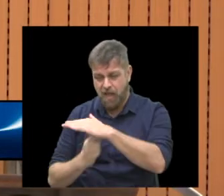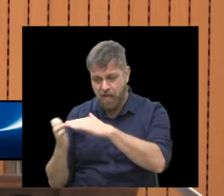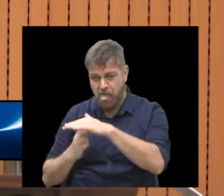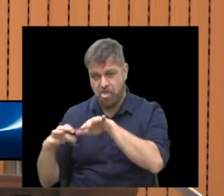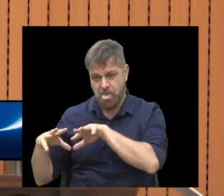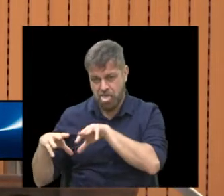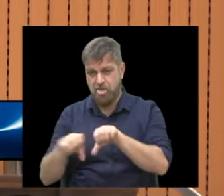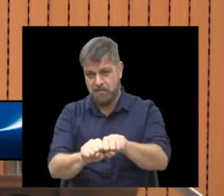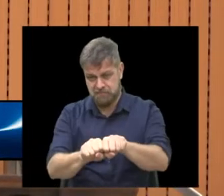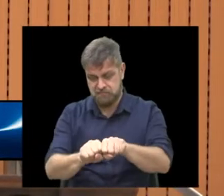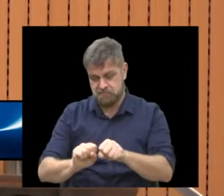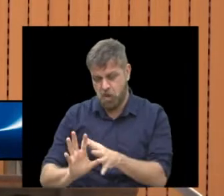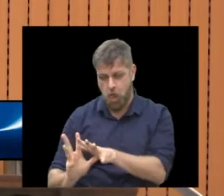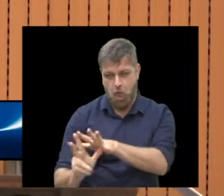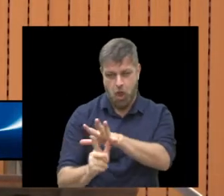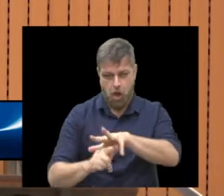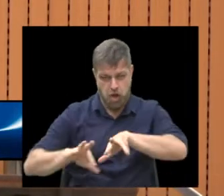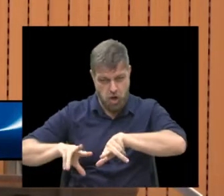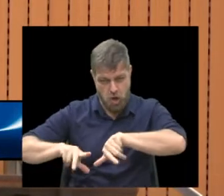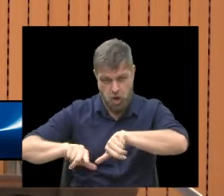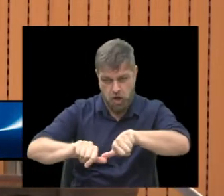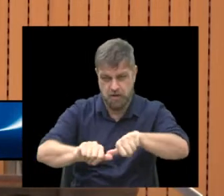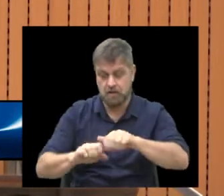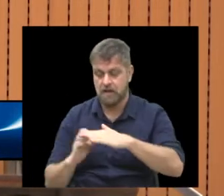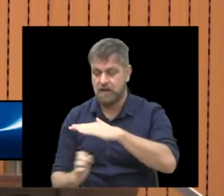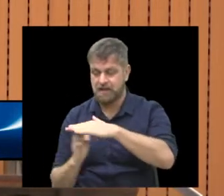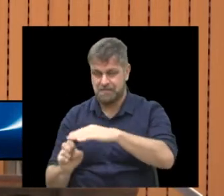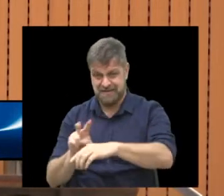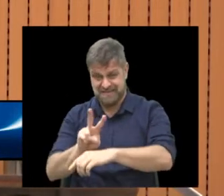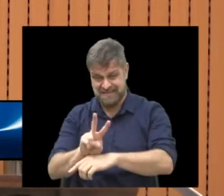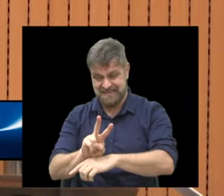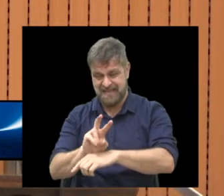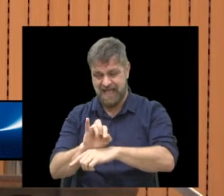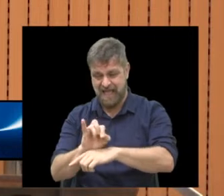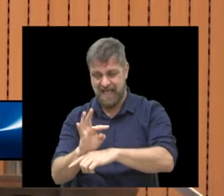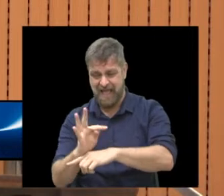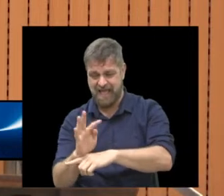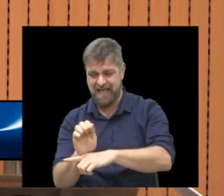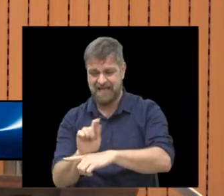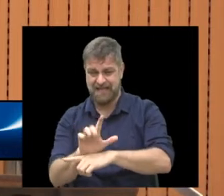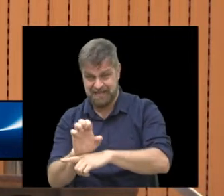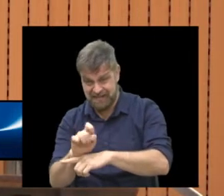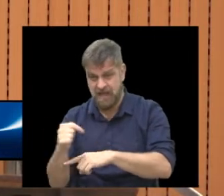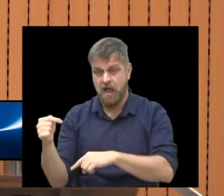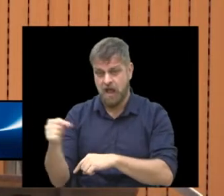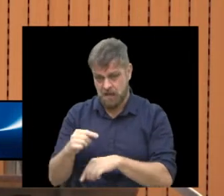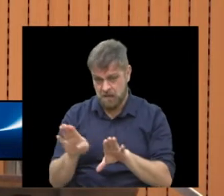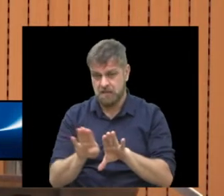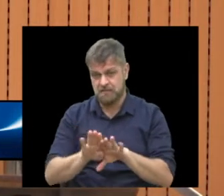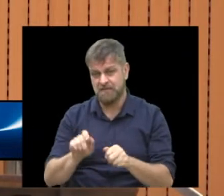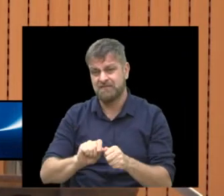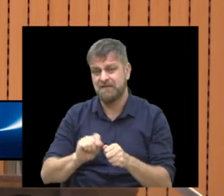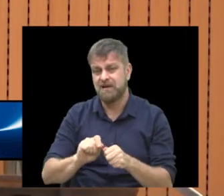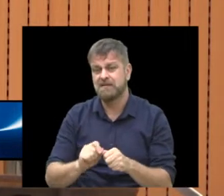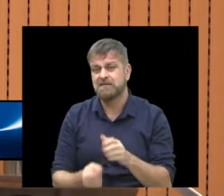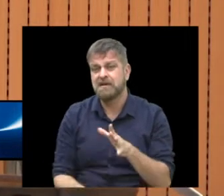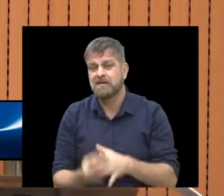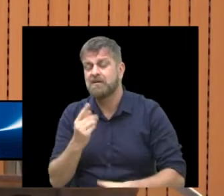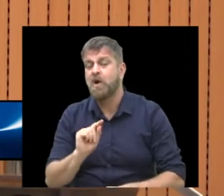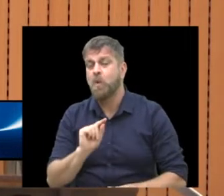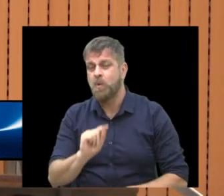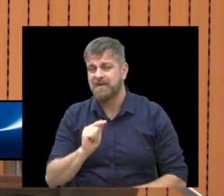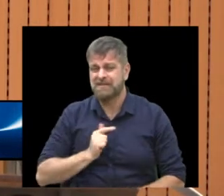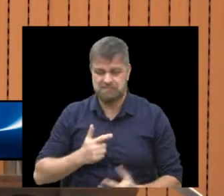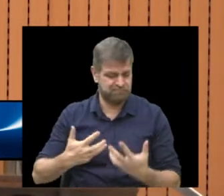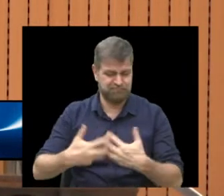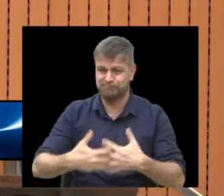corrupção e o desmonte que significou a Vitale Saúde, ela ainda assim certamente vai propiciar que muita coisa não